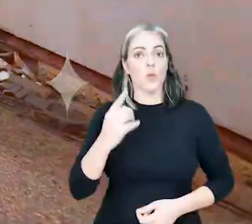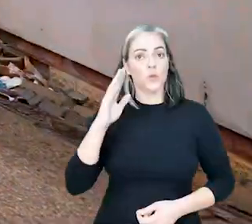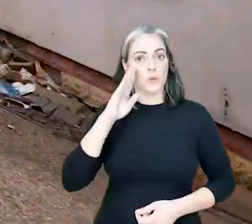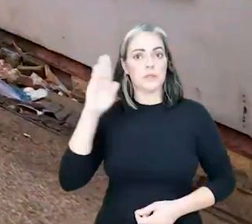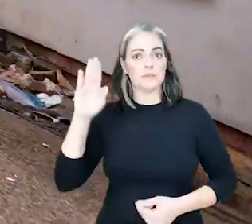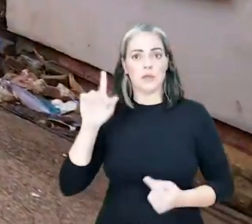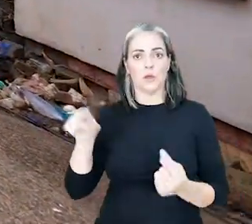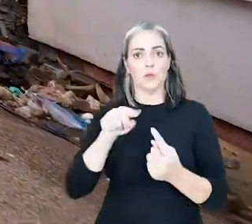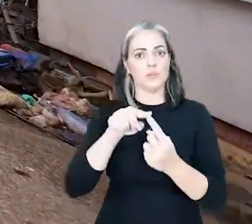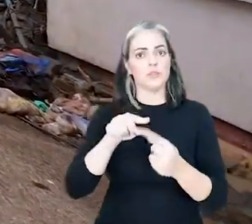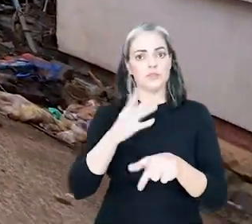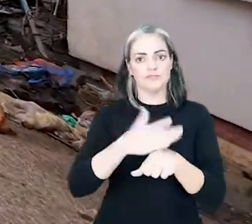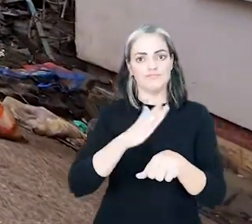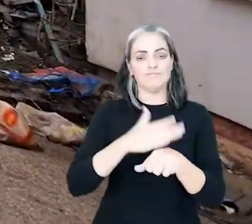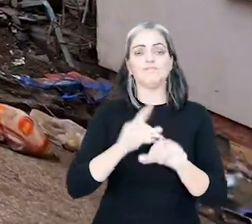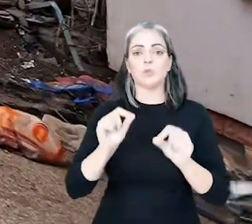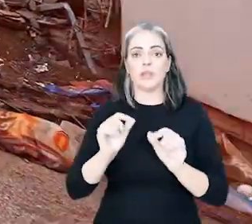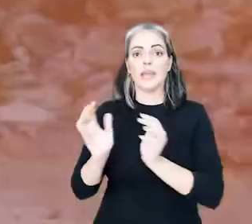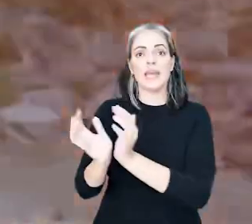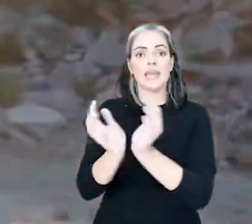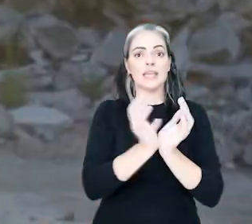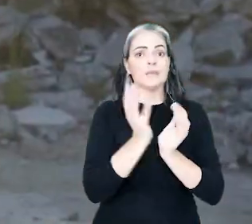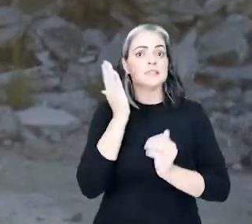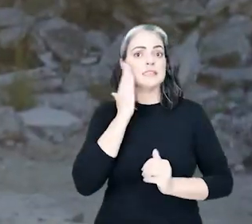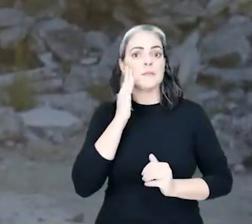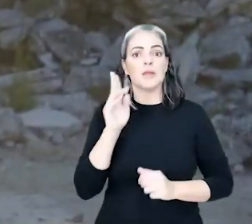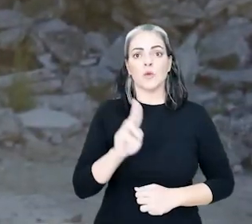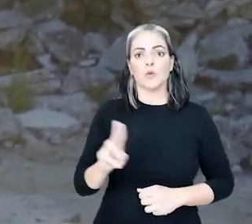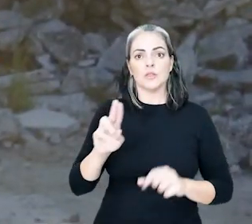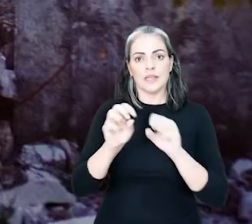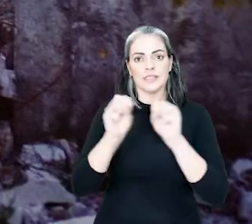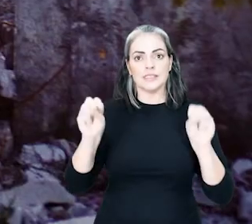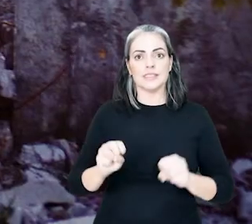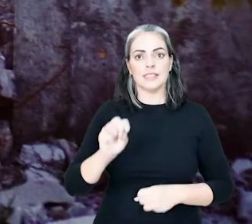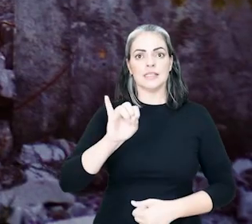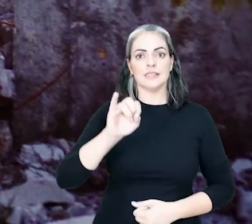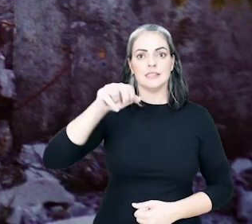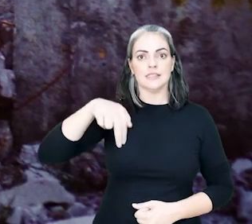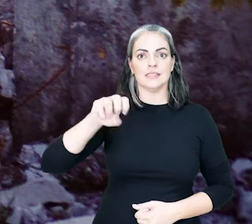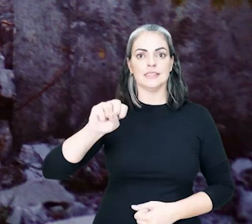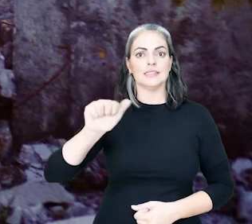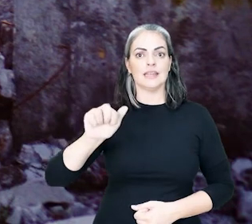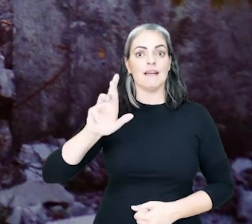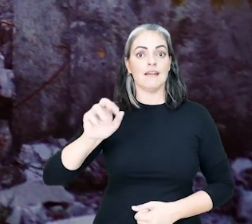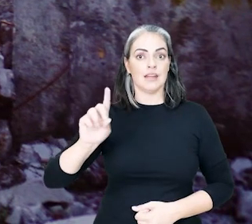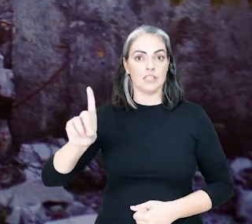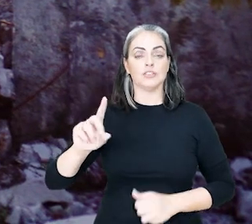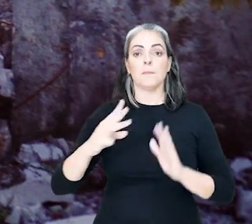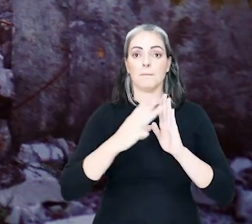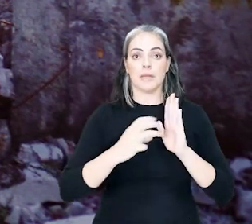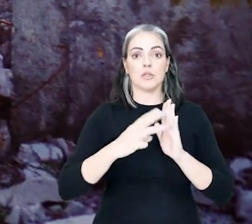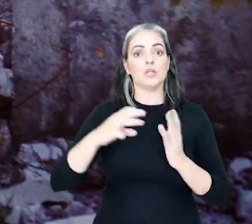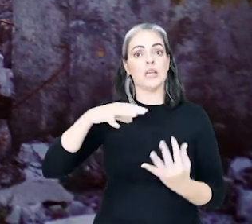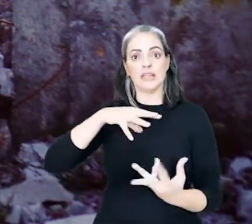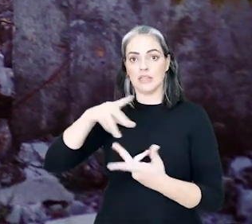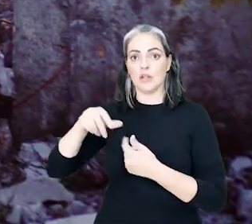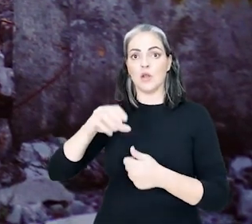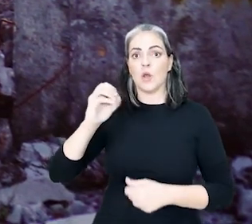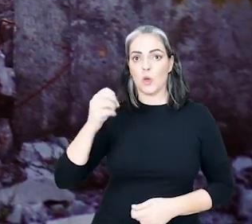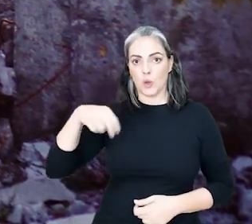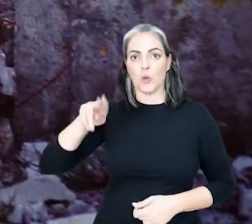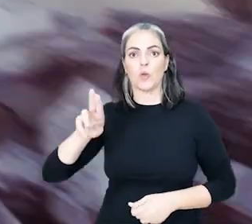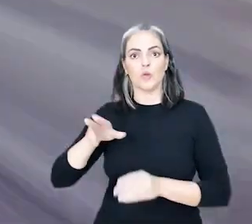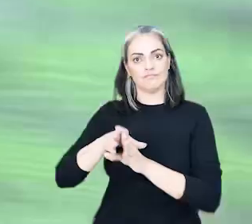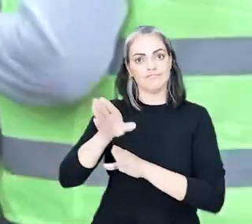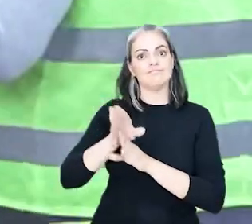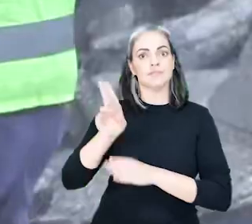Um dos principais objetivos do exercício foi o treinamento das equipes para a utilização do sistema INSARAG, que é uma